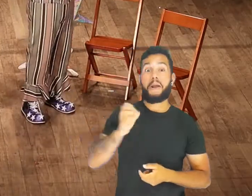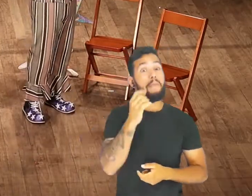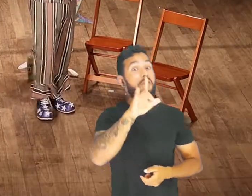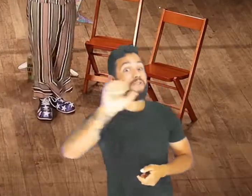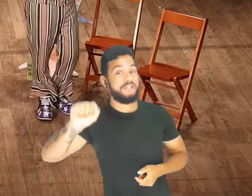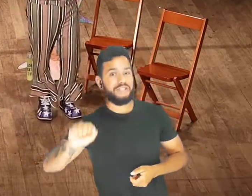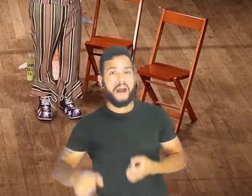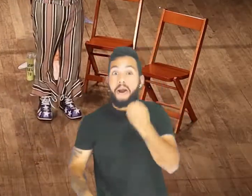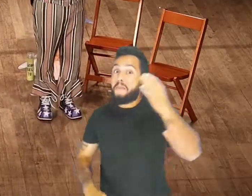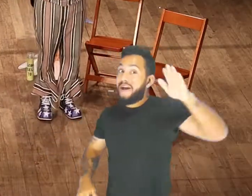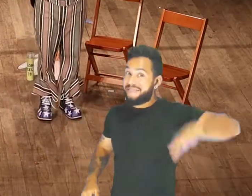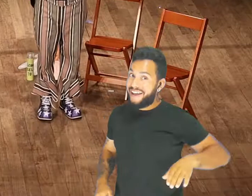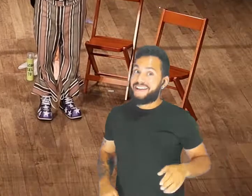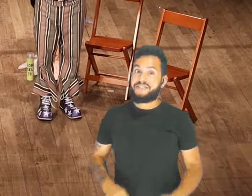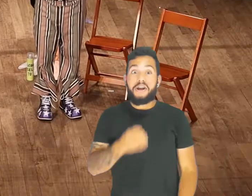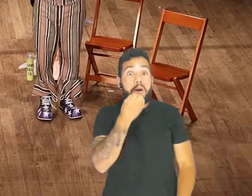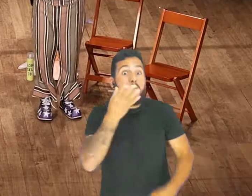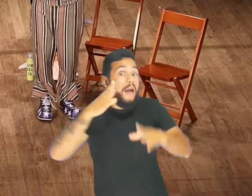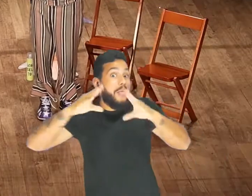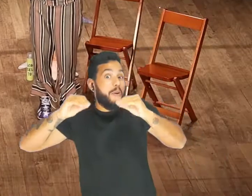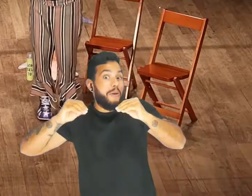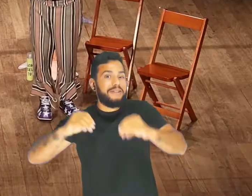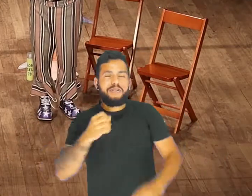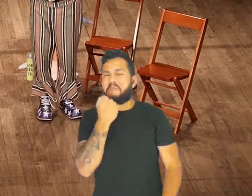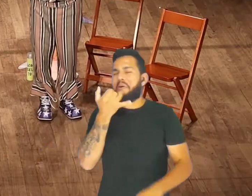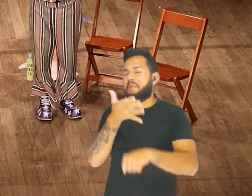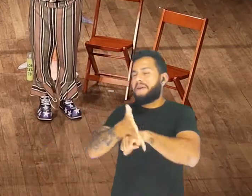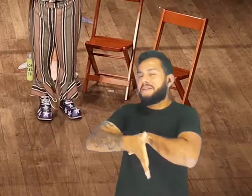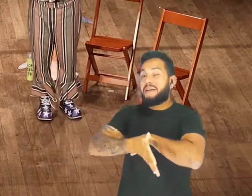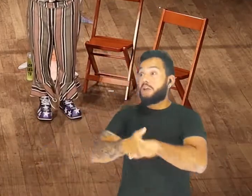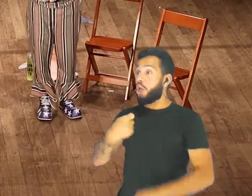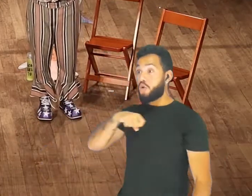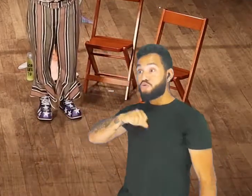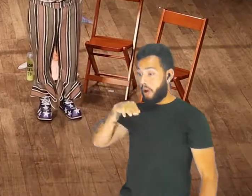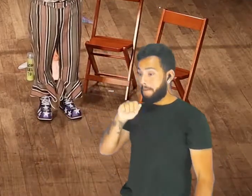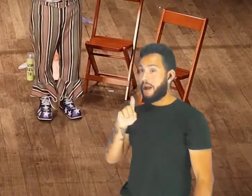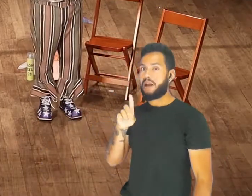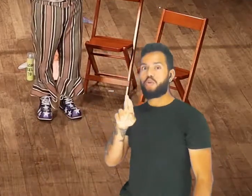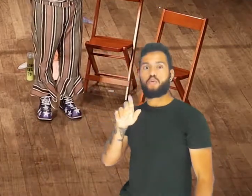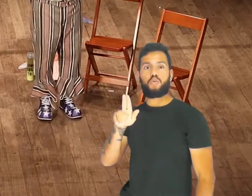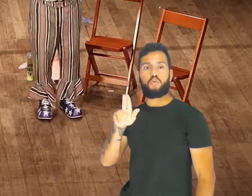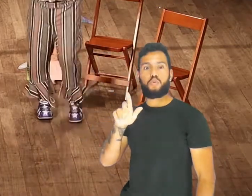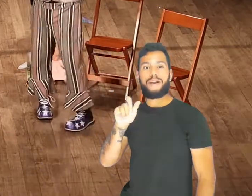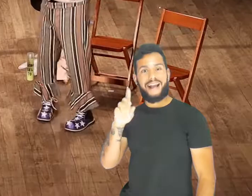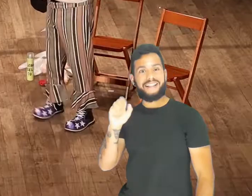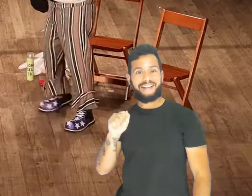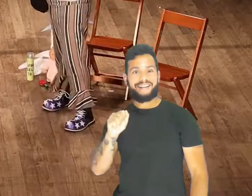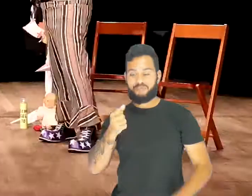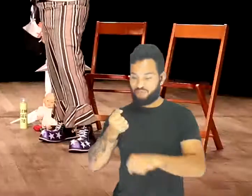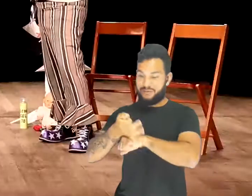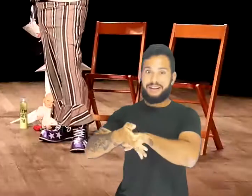Ah! Olá, bom dia! Boa tarde! Boa noite! Boa madrugada! Boa madrugada!